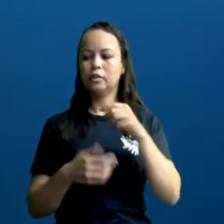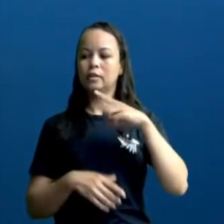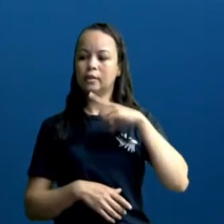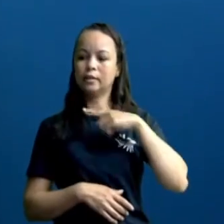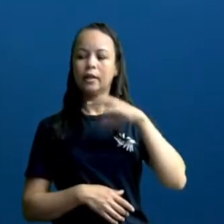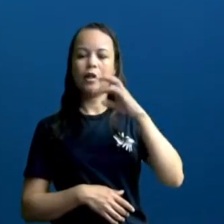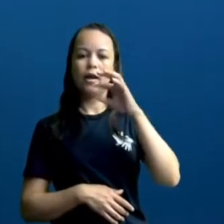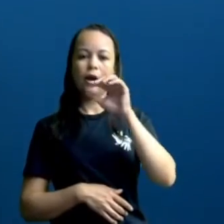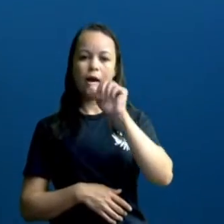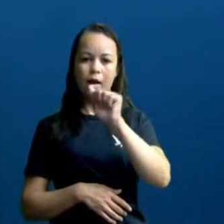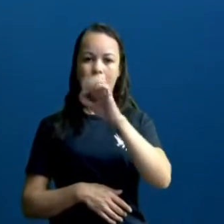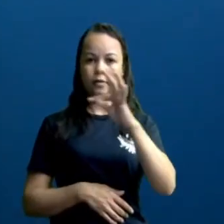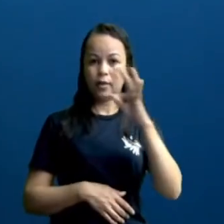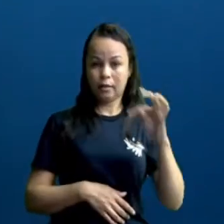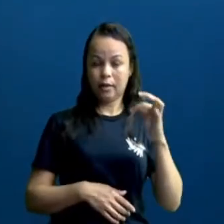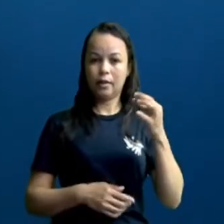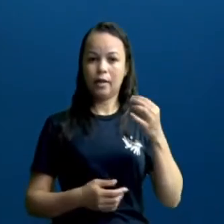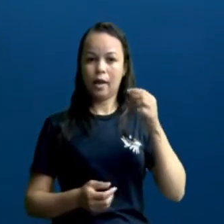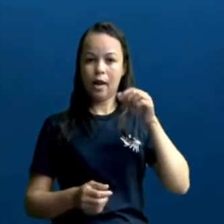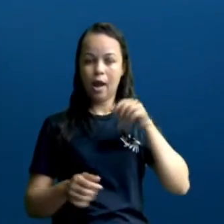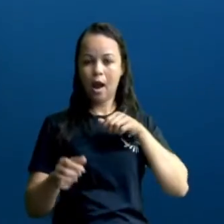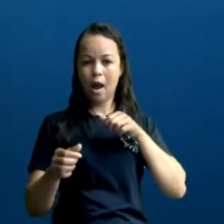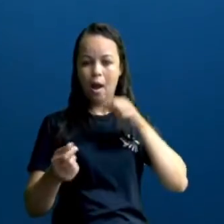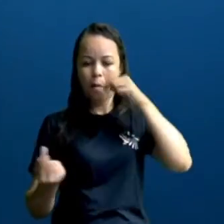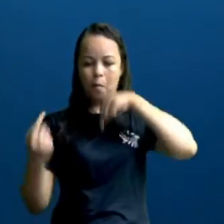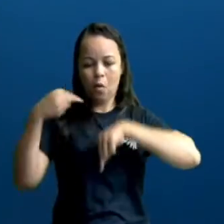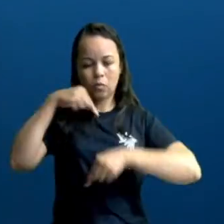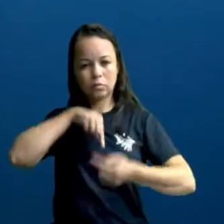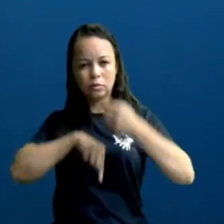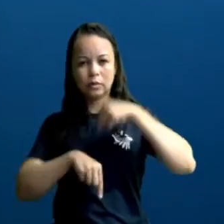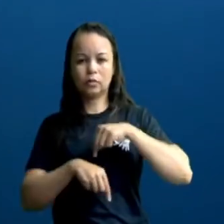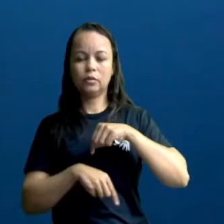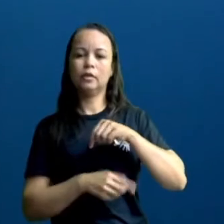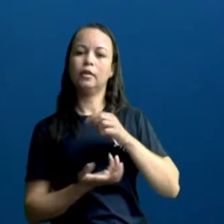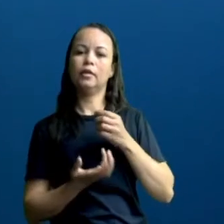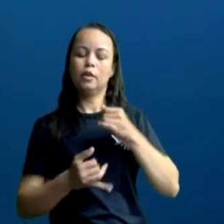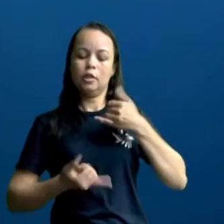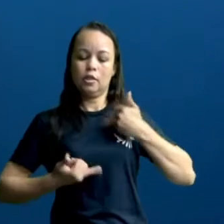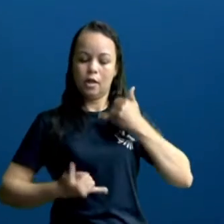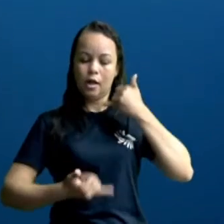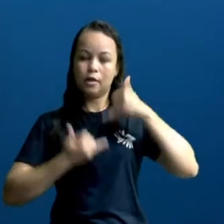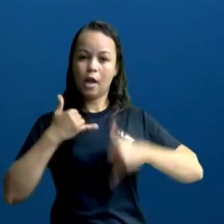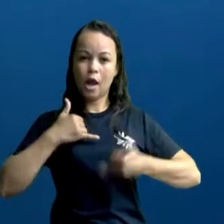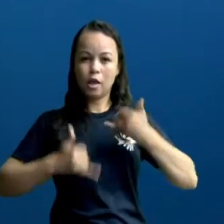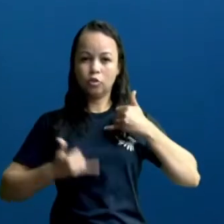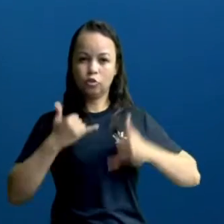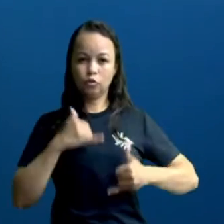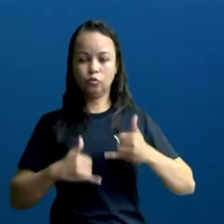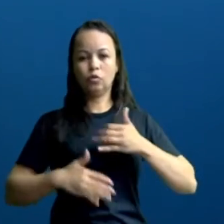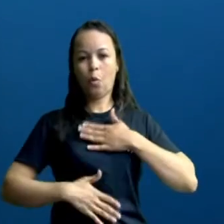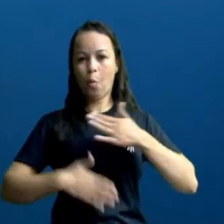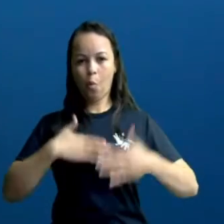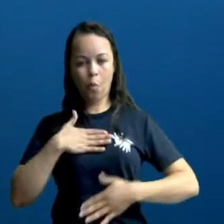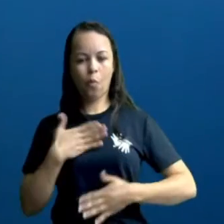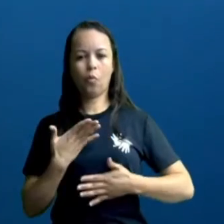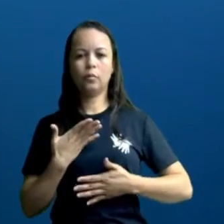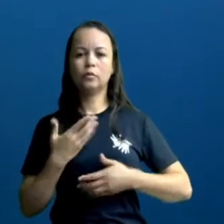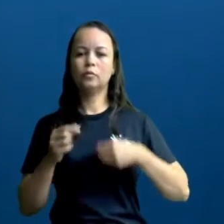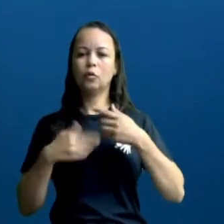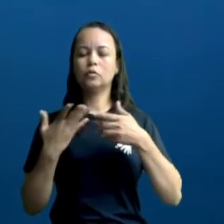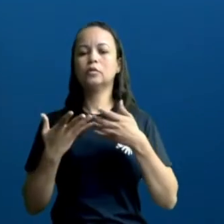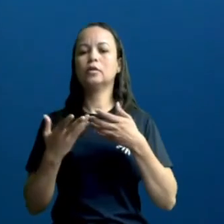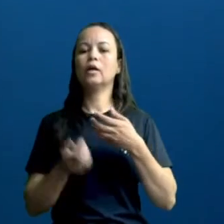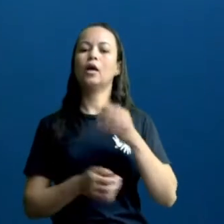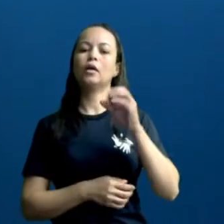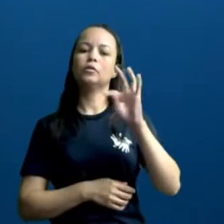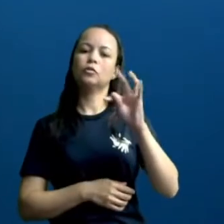de energia, lembra? Eu preciso de nutriente, preciso de oxigênio para gerar energia, mas se produz o que? Um resíduo que é